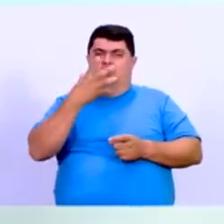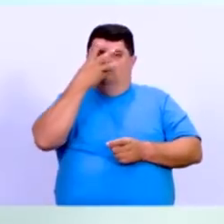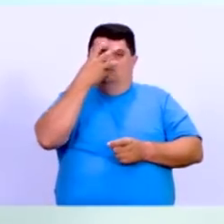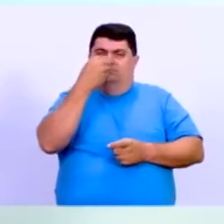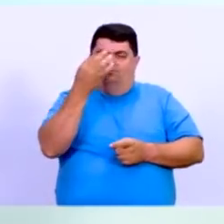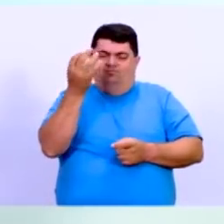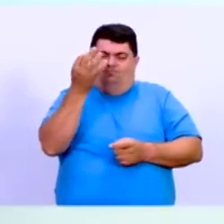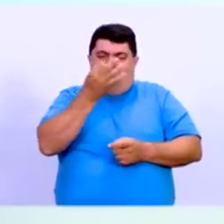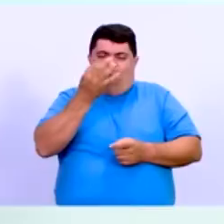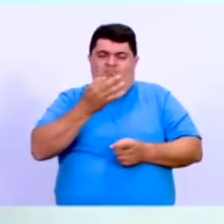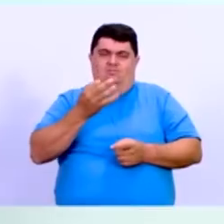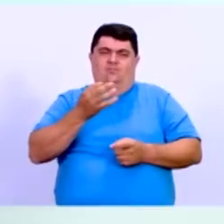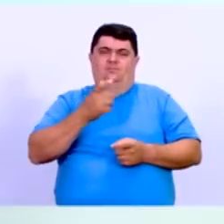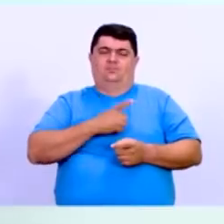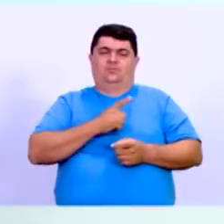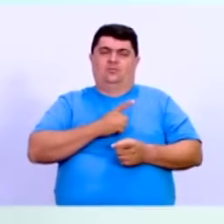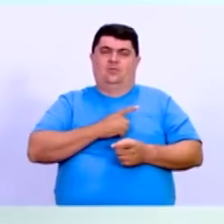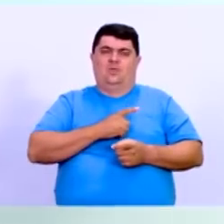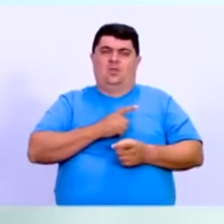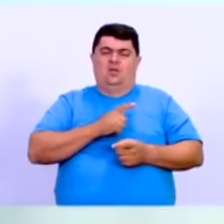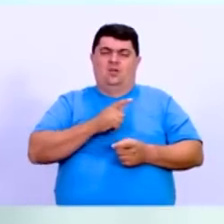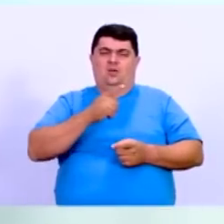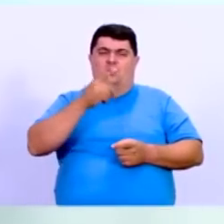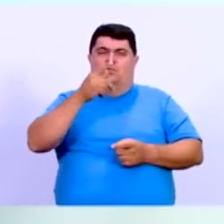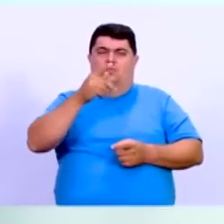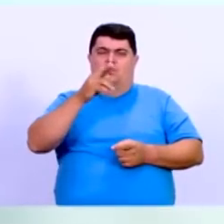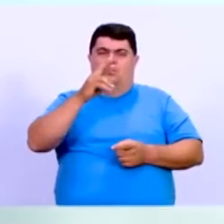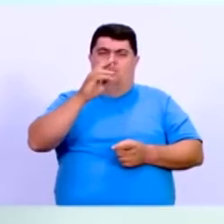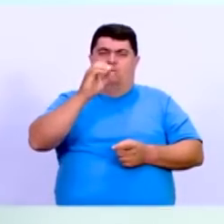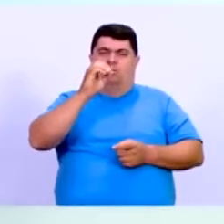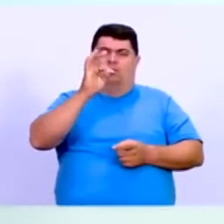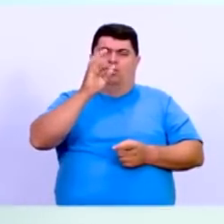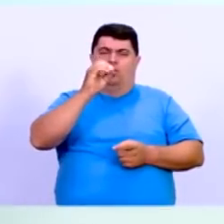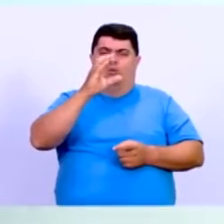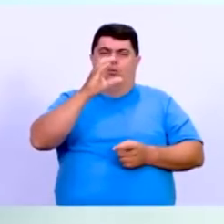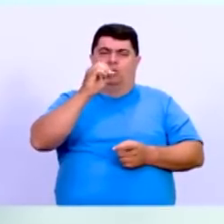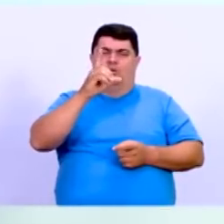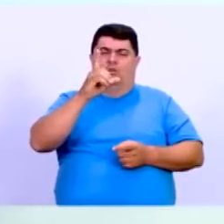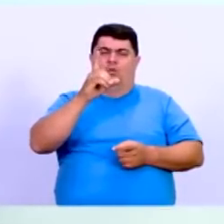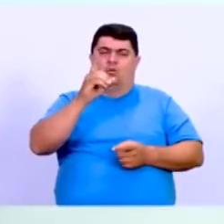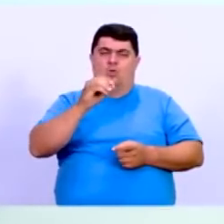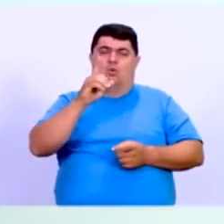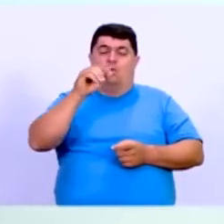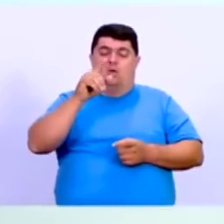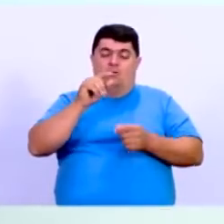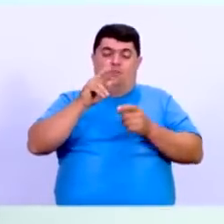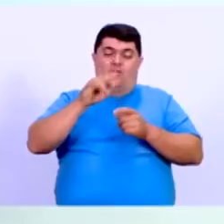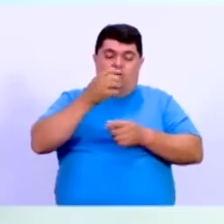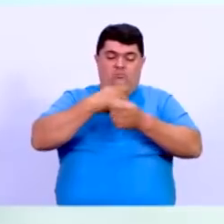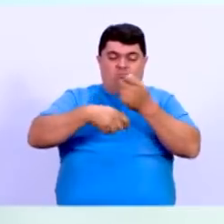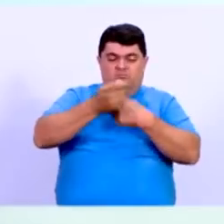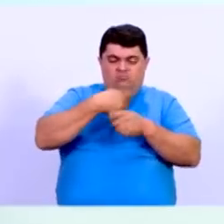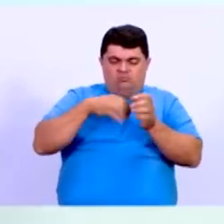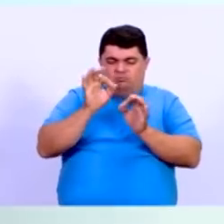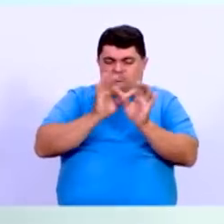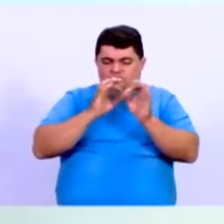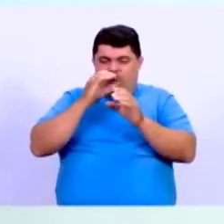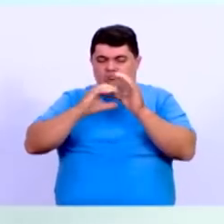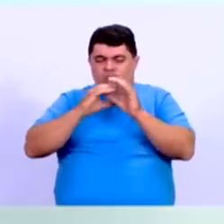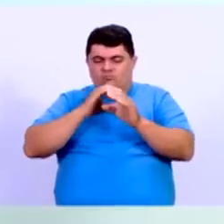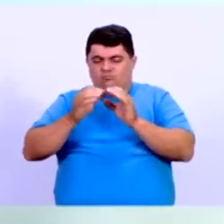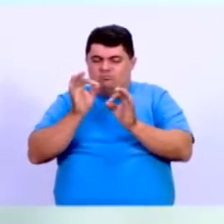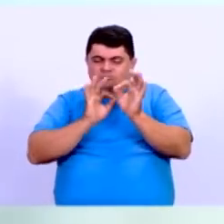boas condições, nós temos a figura do protocolo. Esse cara ele vai administrar toda essa comunicação, tá? Para evitar que ocorram